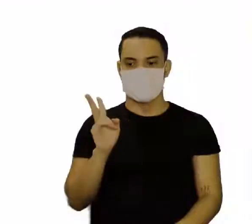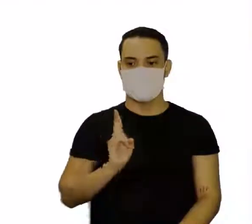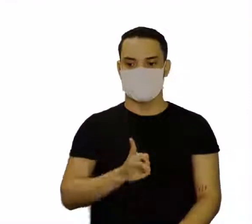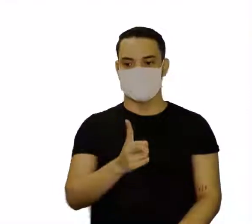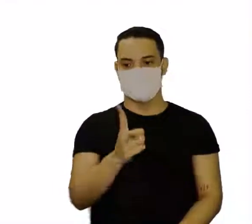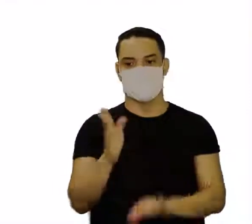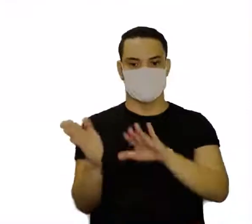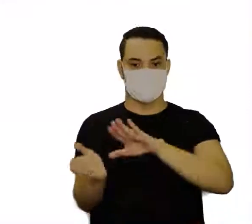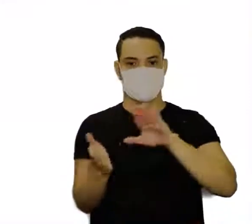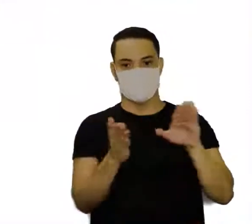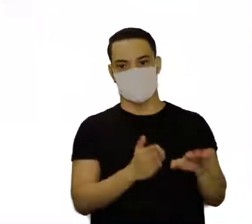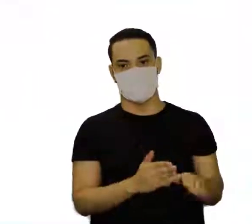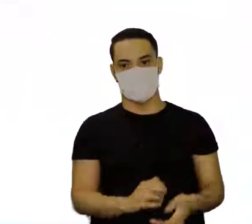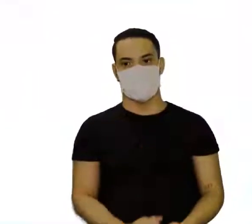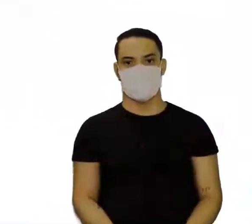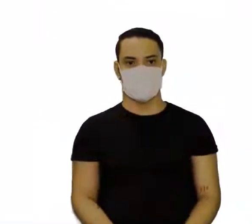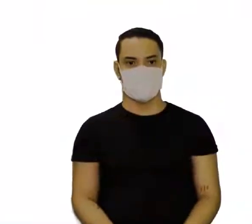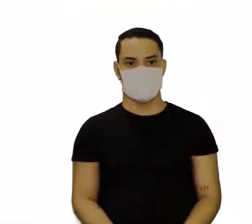lá.